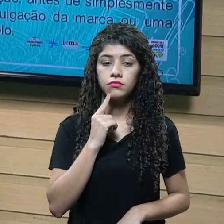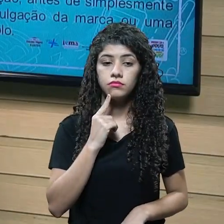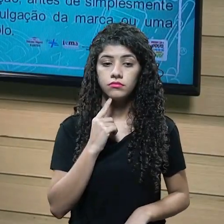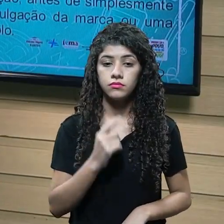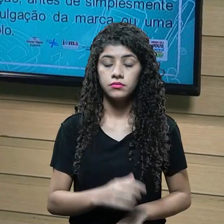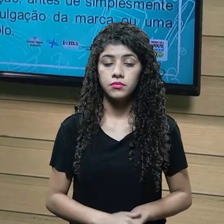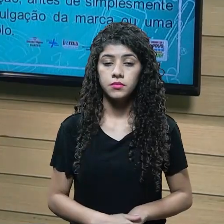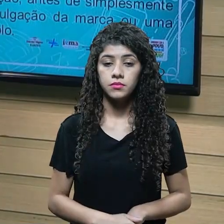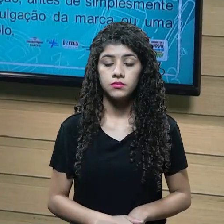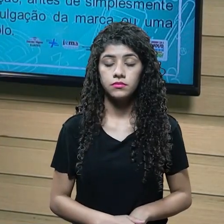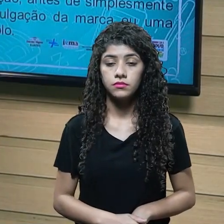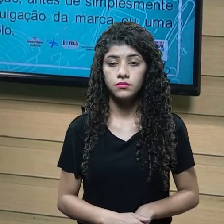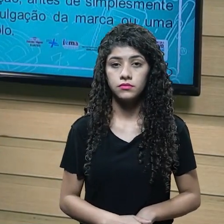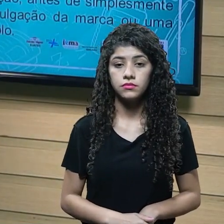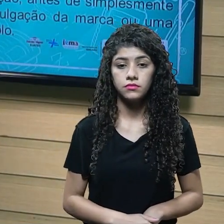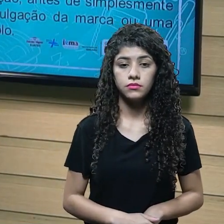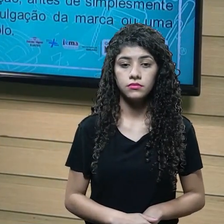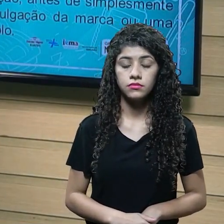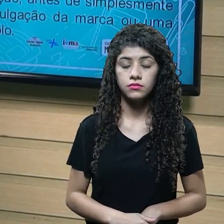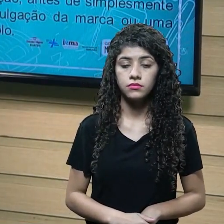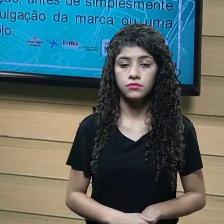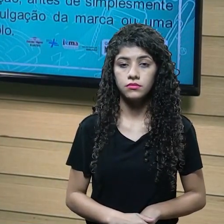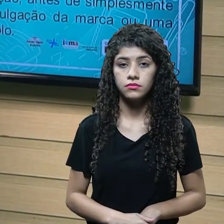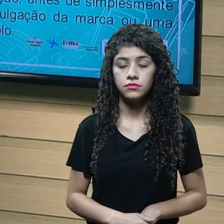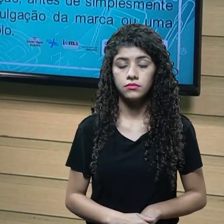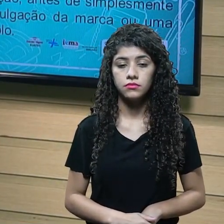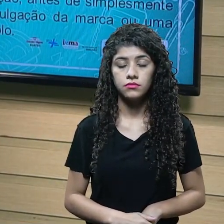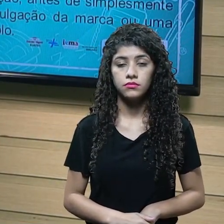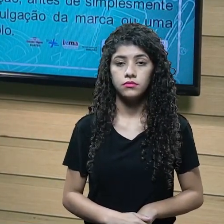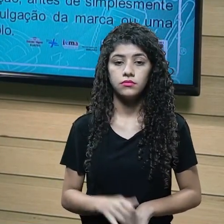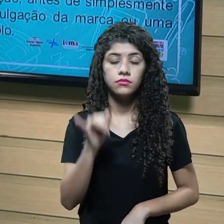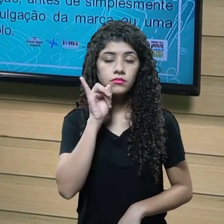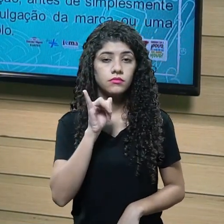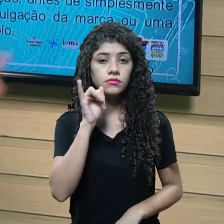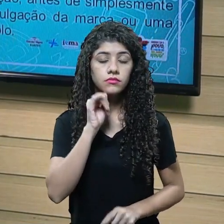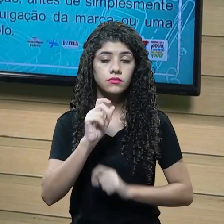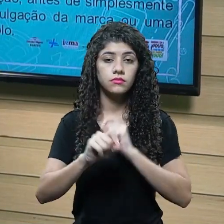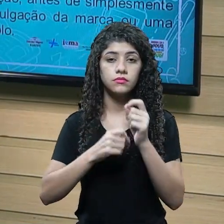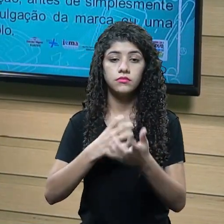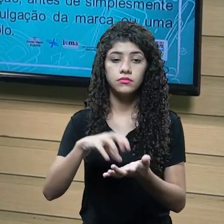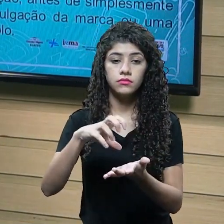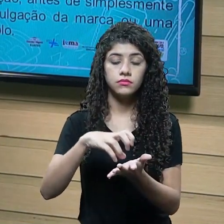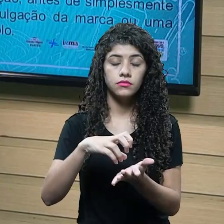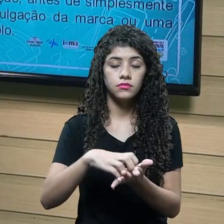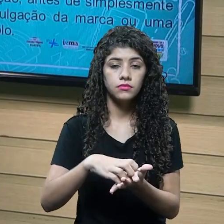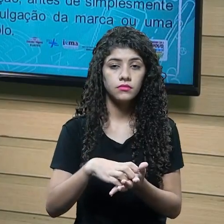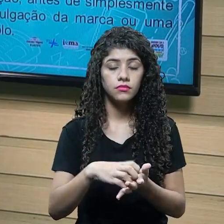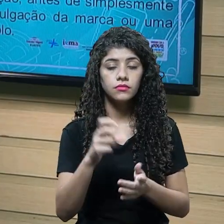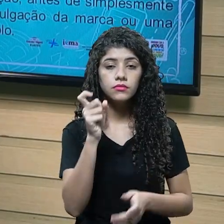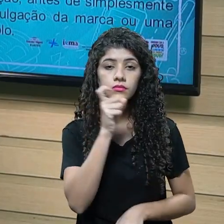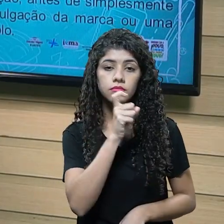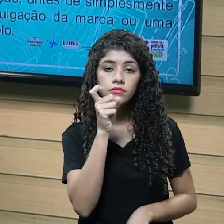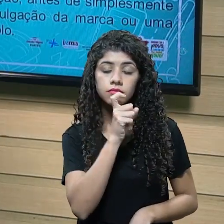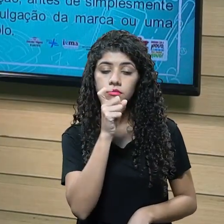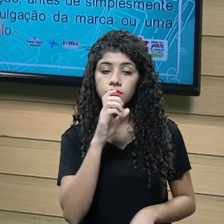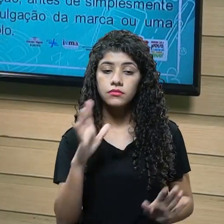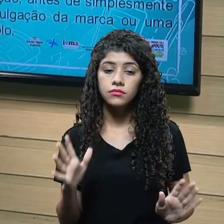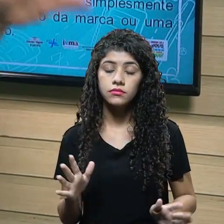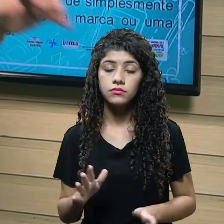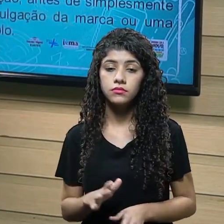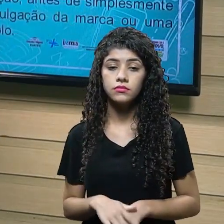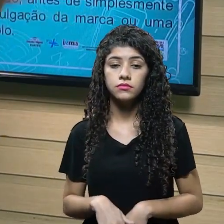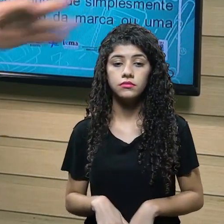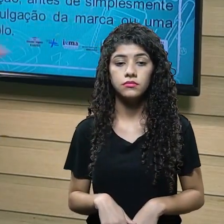Nós olhamos o comércio atacadista, trabalhando isso há muito tempo. Por exemplo, setor de frios, o setor de perecível de